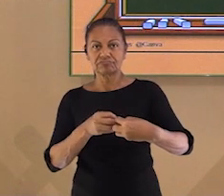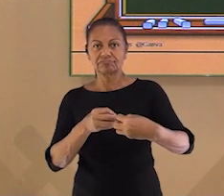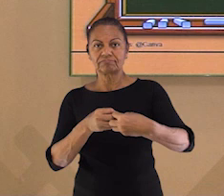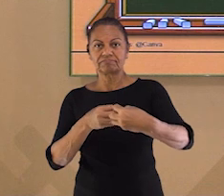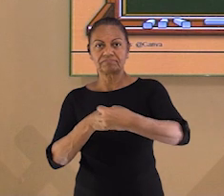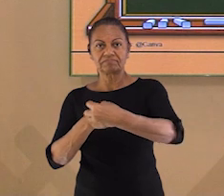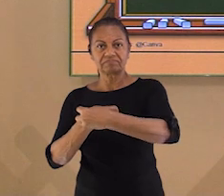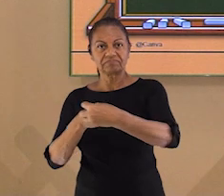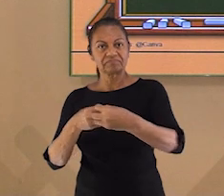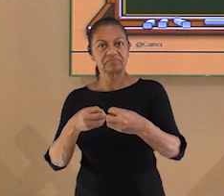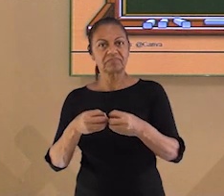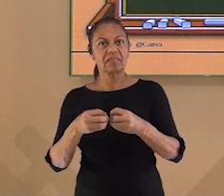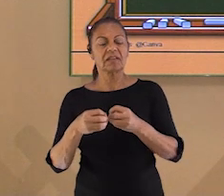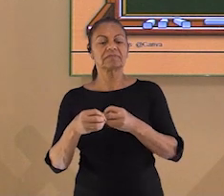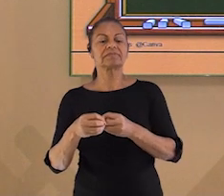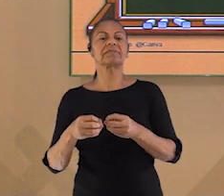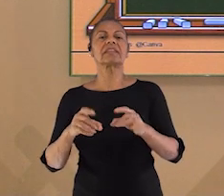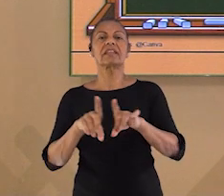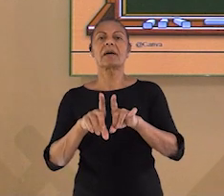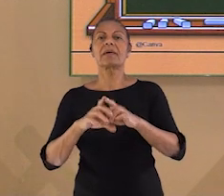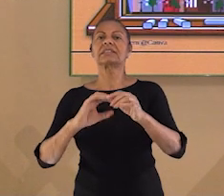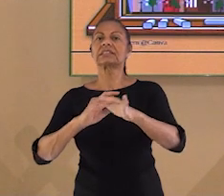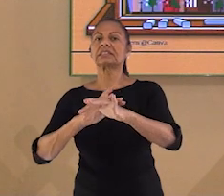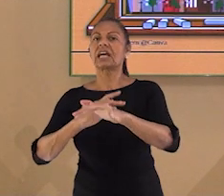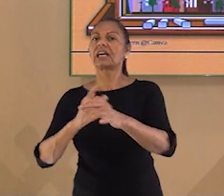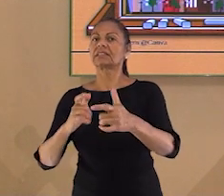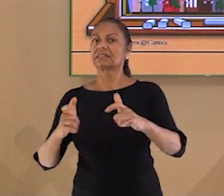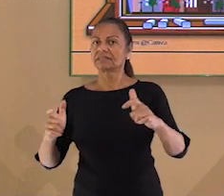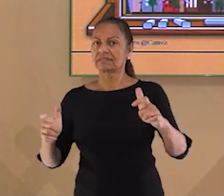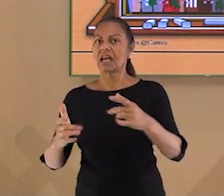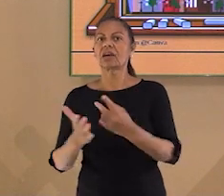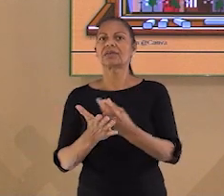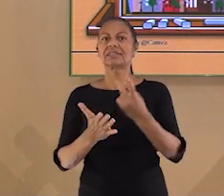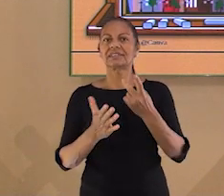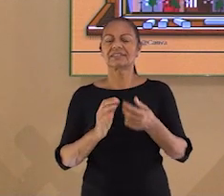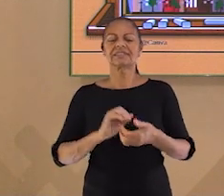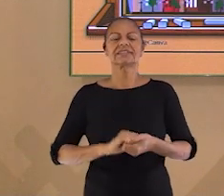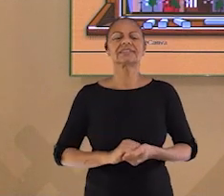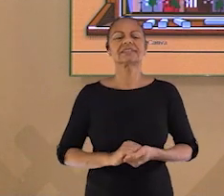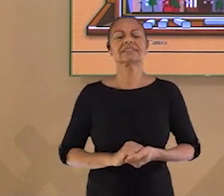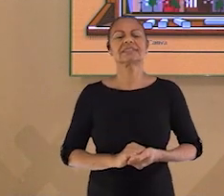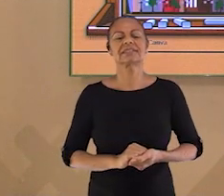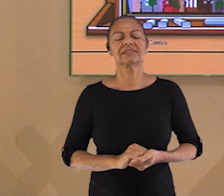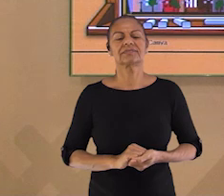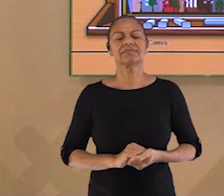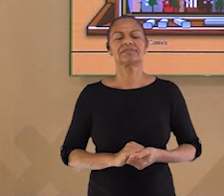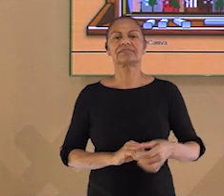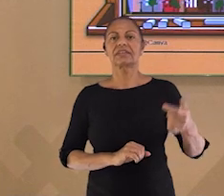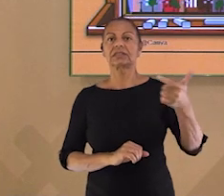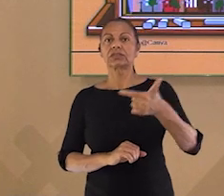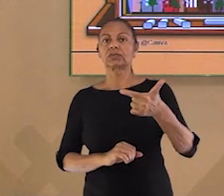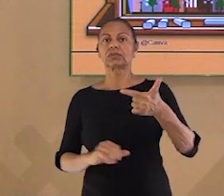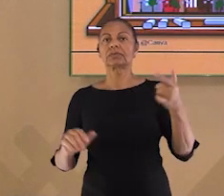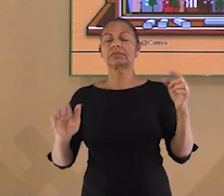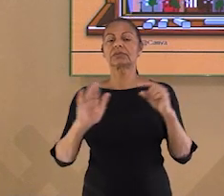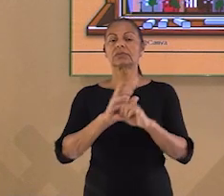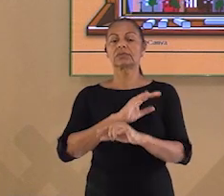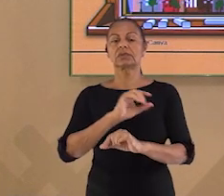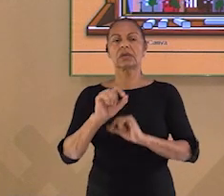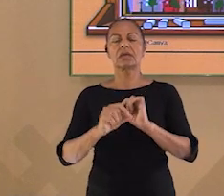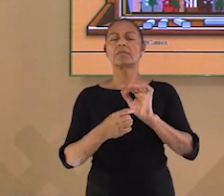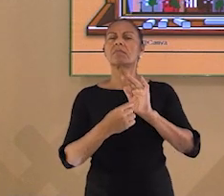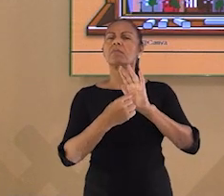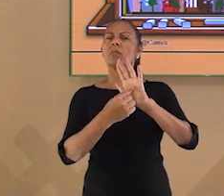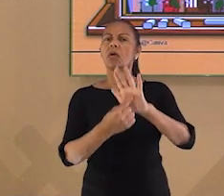cidades. Vamos então para a nossa segunda questão. A segunda questão é: indique corretamente um